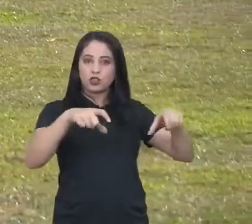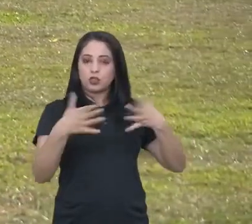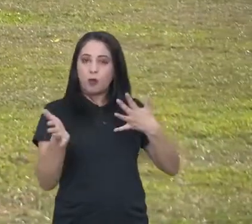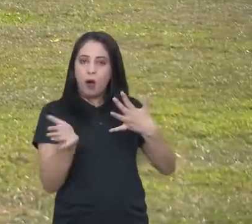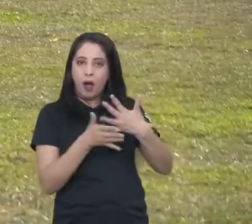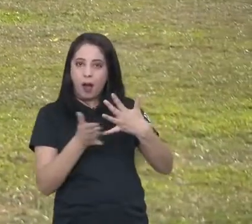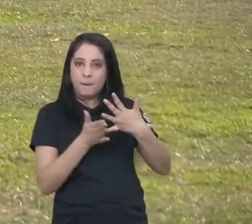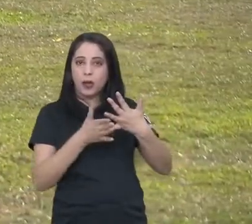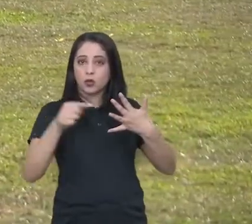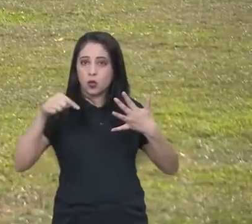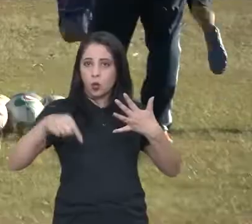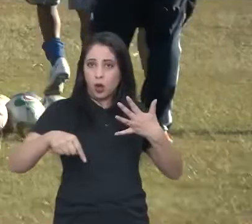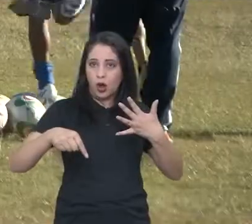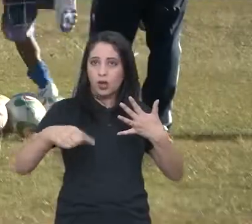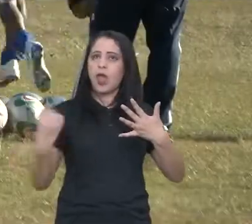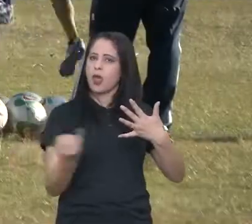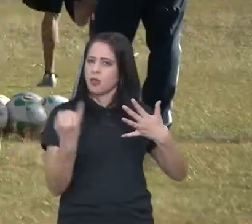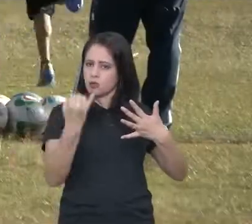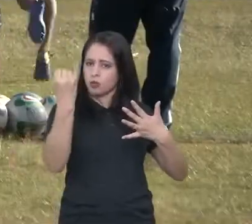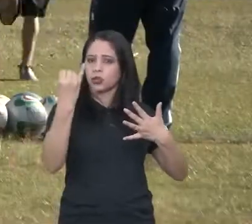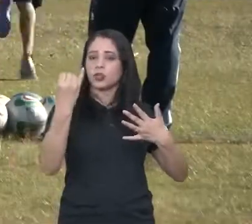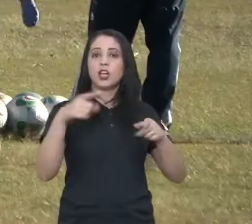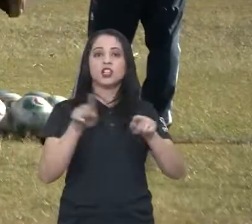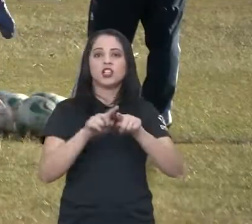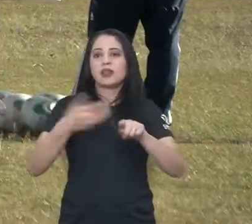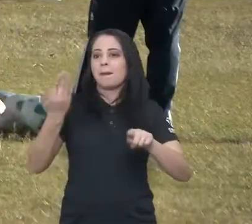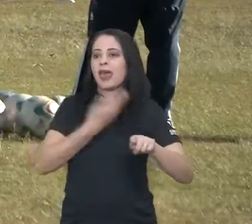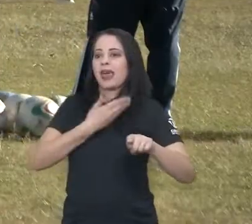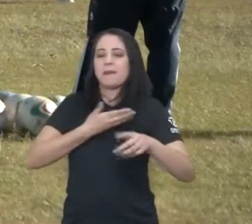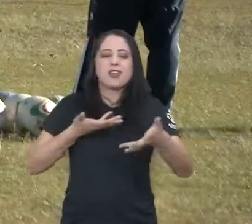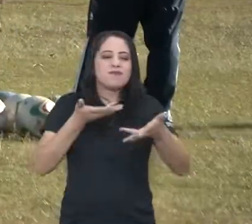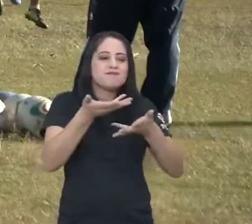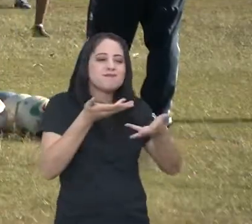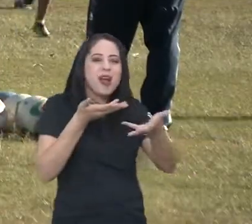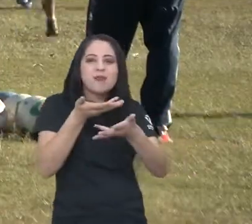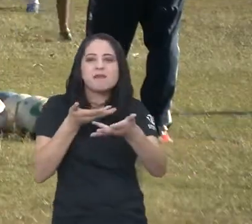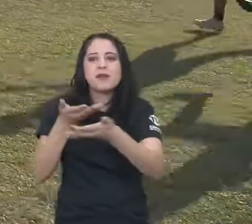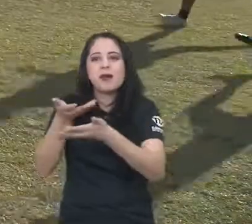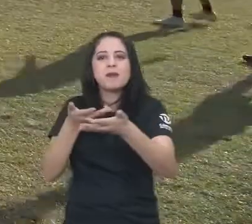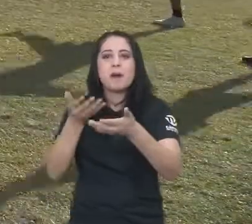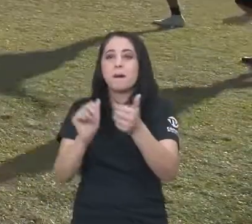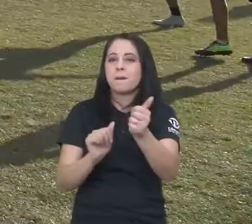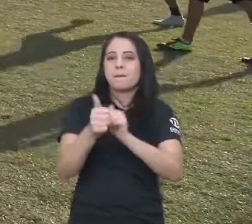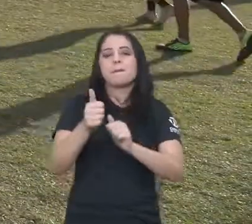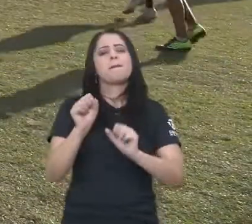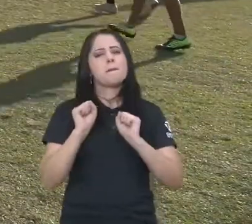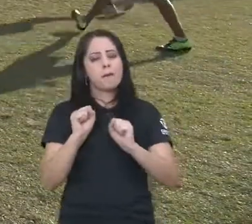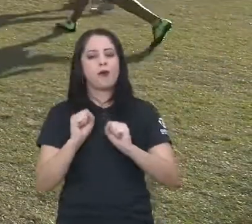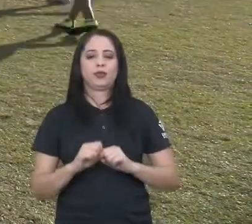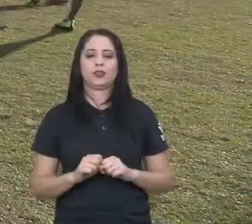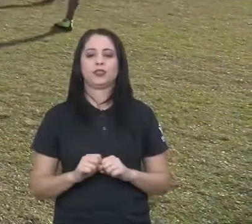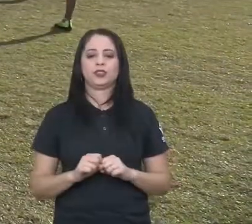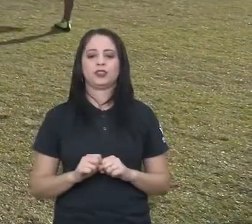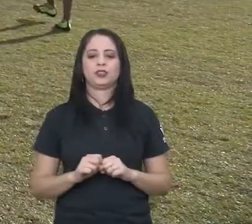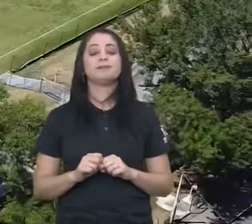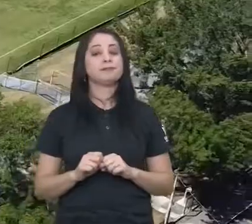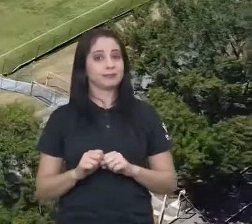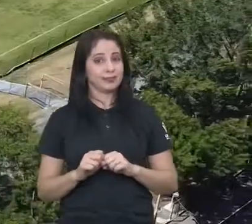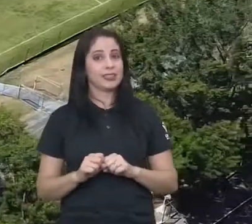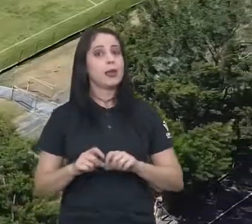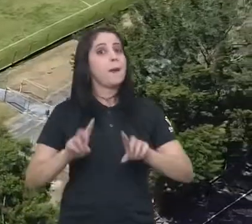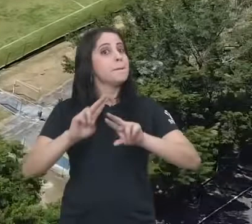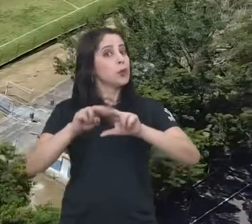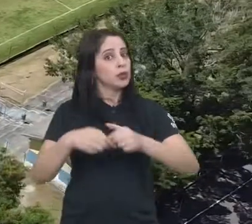na manifestação esportiva e também um ponto de encontro entre amigos e familiares para a prática de atividades físicas,